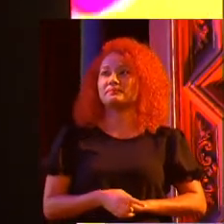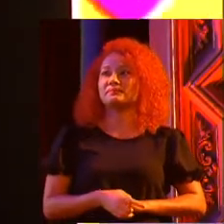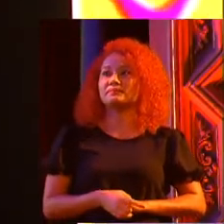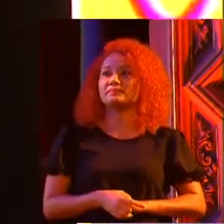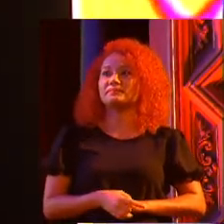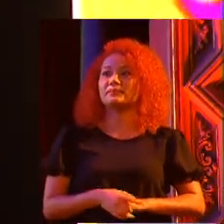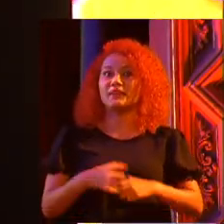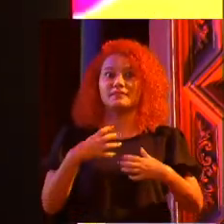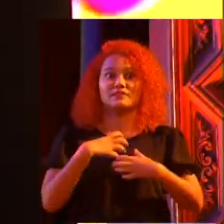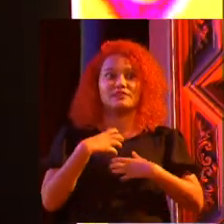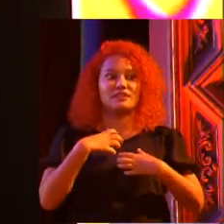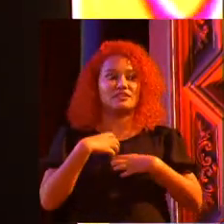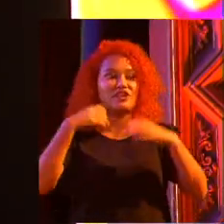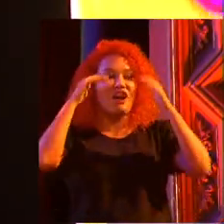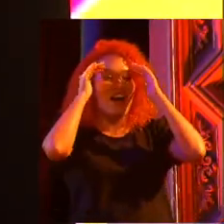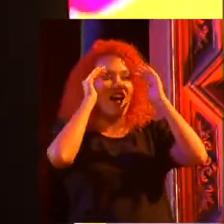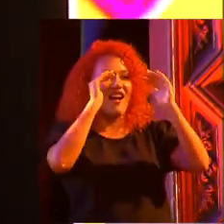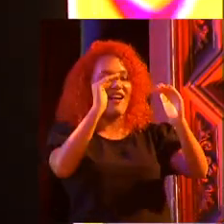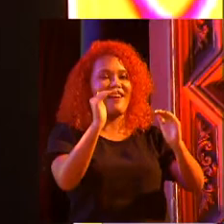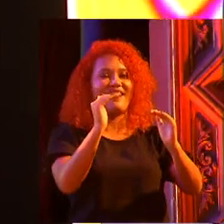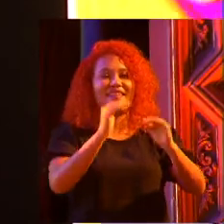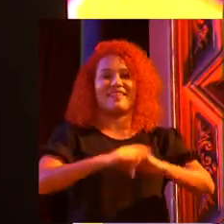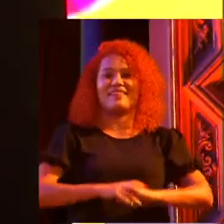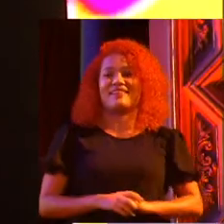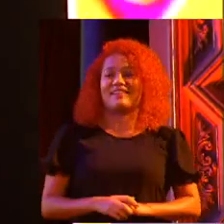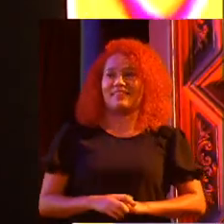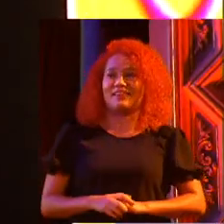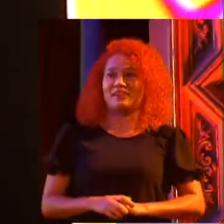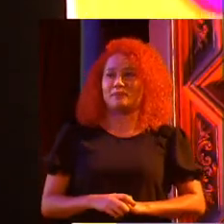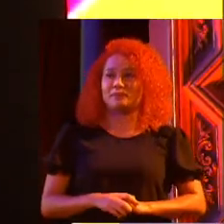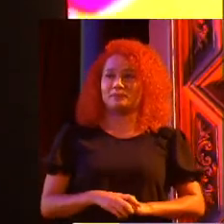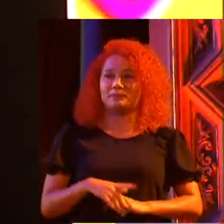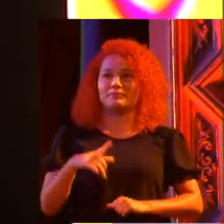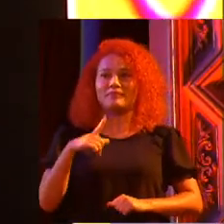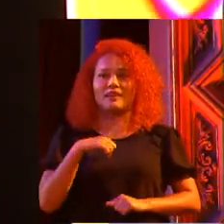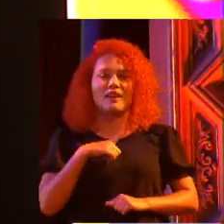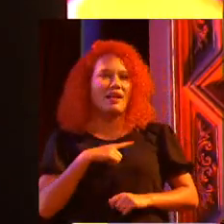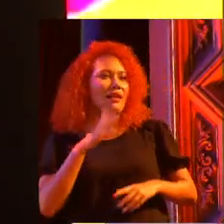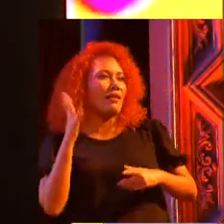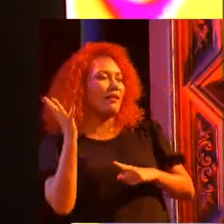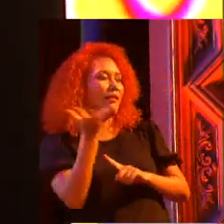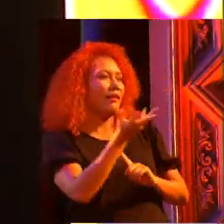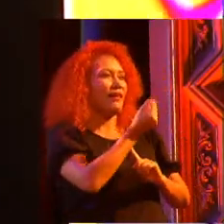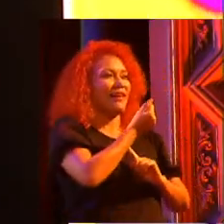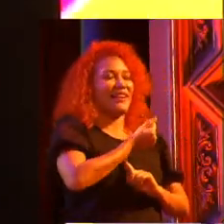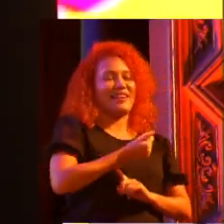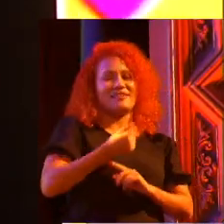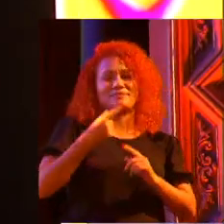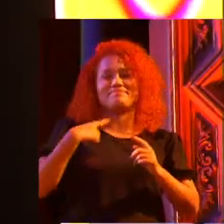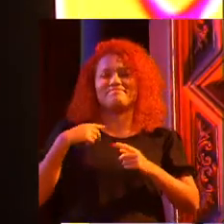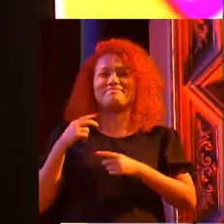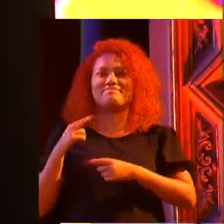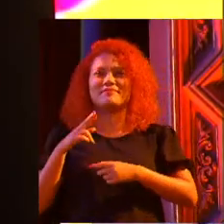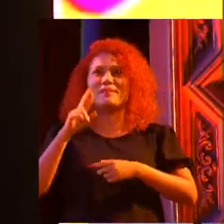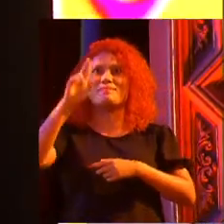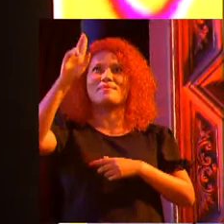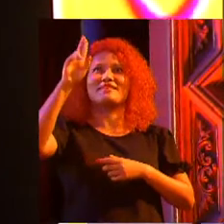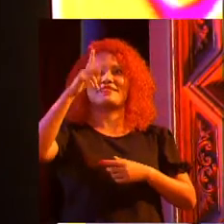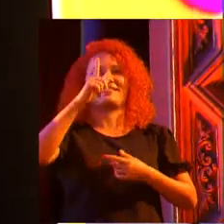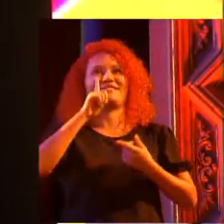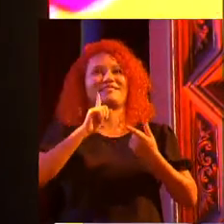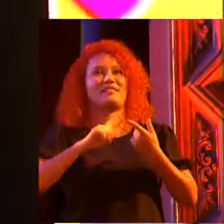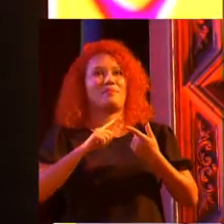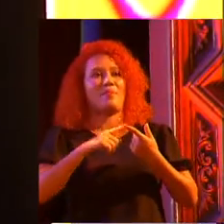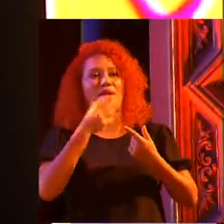Fico muito honrado de estar aqui com vocês, com tantos artistas maravilhosos e poder representar o sertanejo